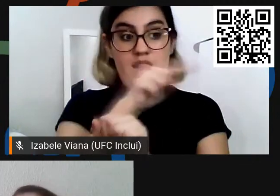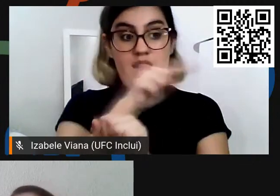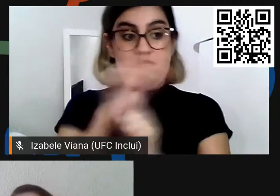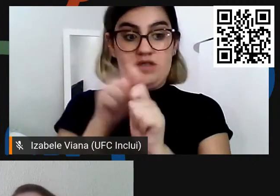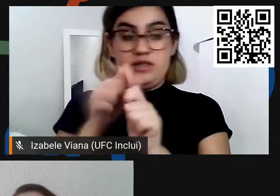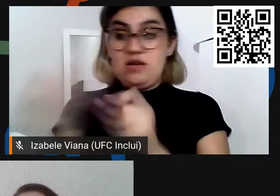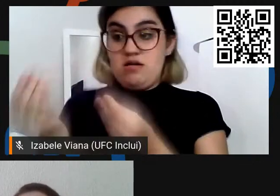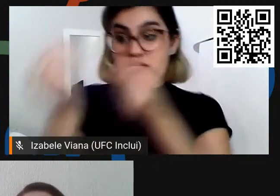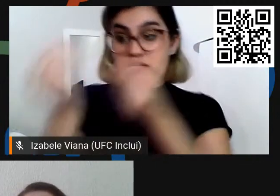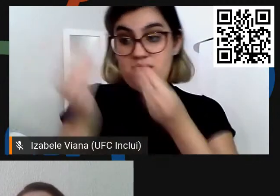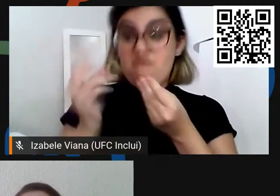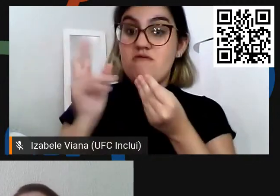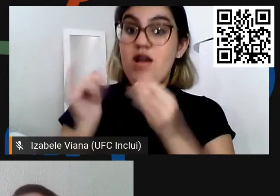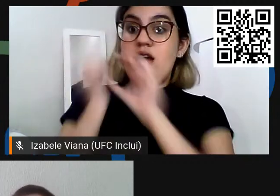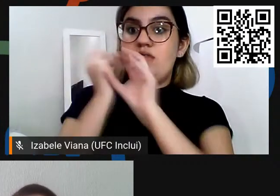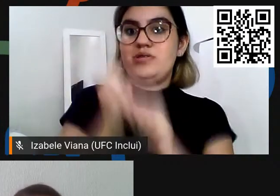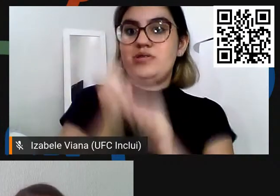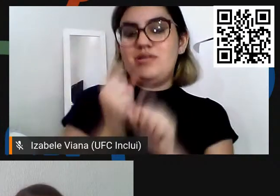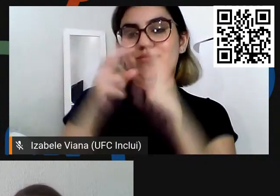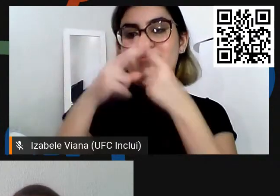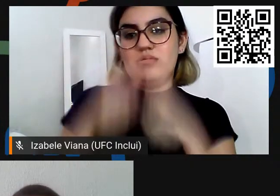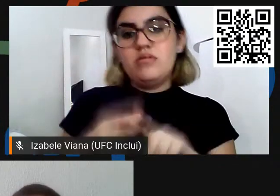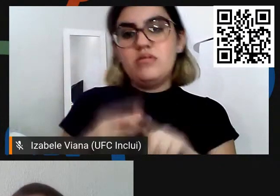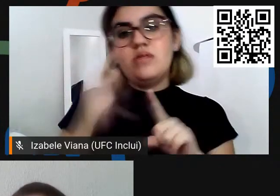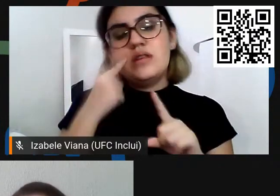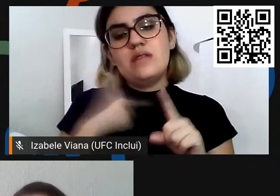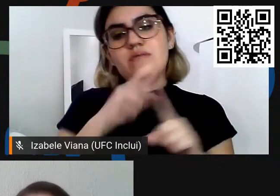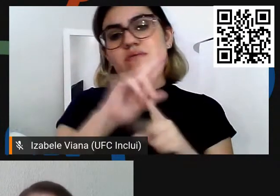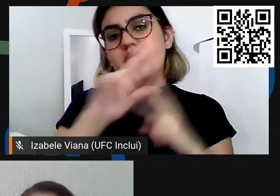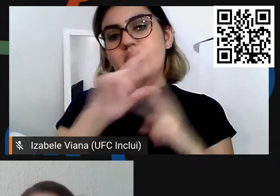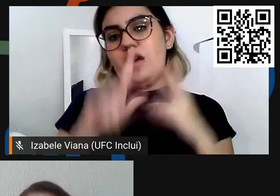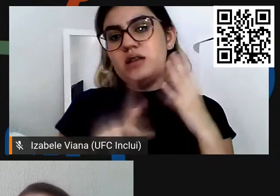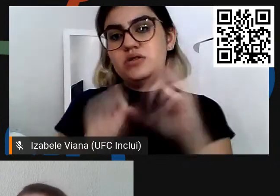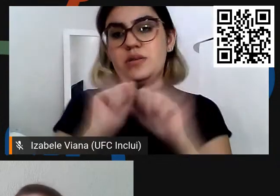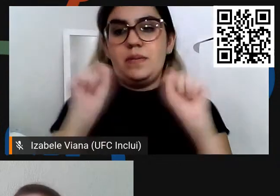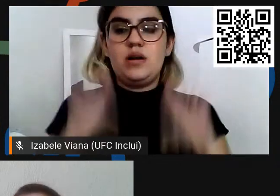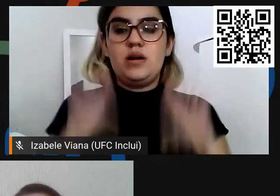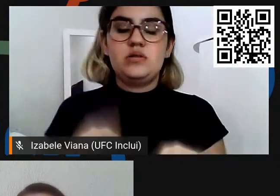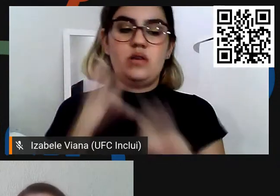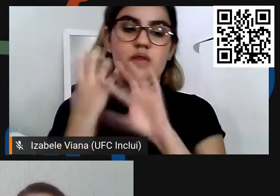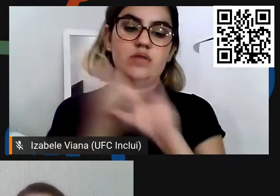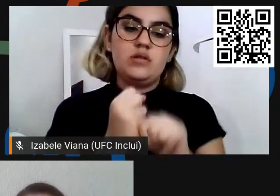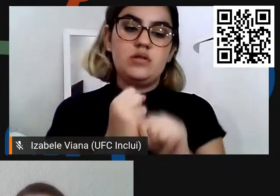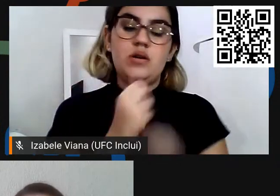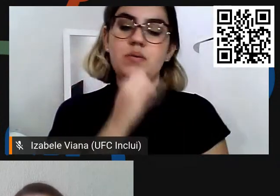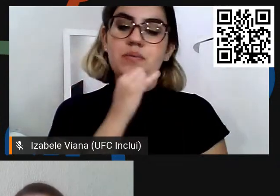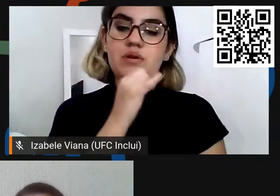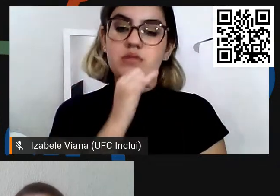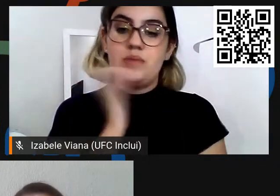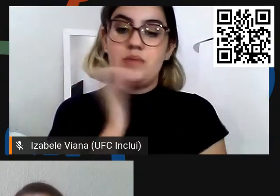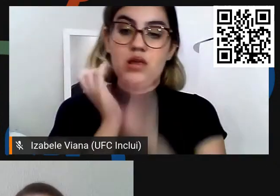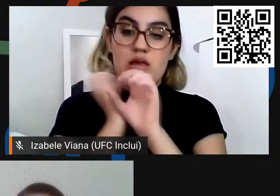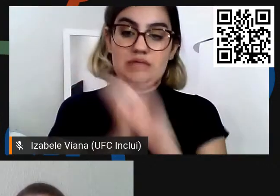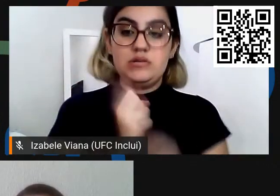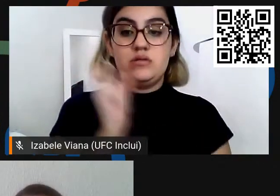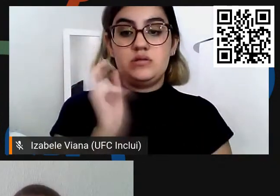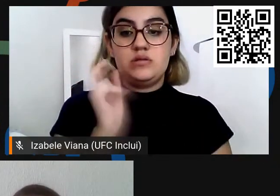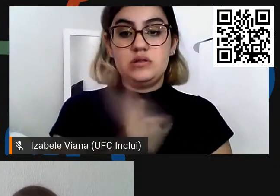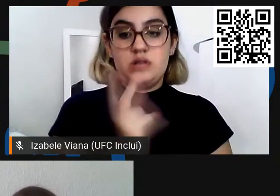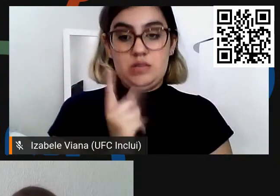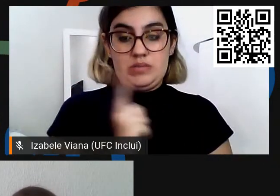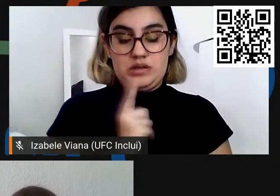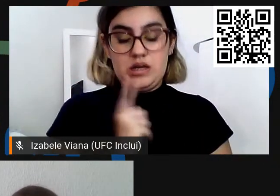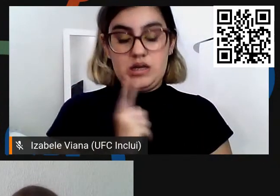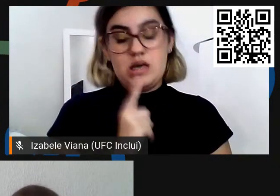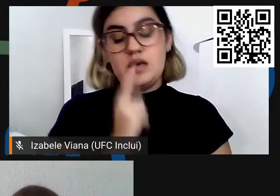sistemática, existem várias revisões, né? Então, por exemplo, uma revisão que ela sempre aparece como dúvida, enfim,